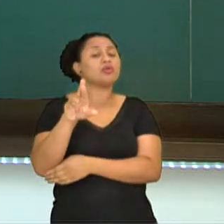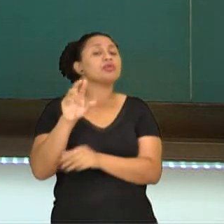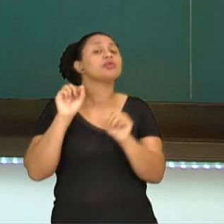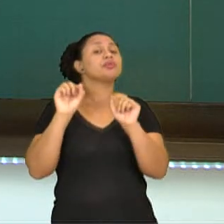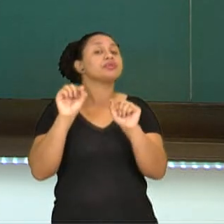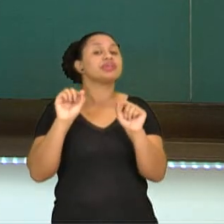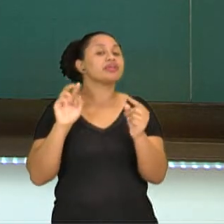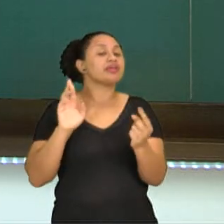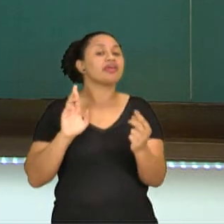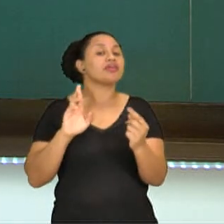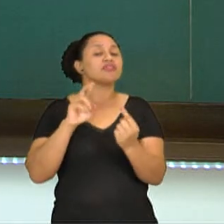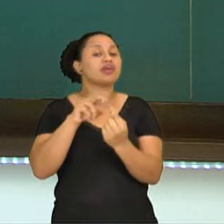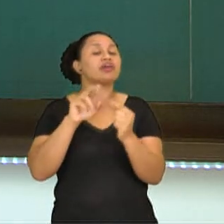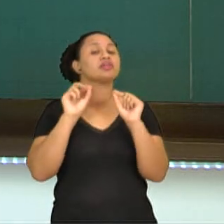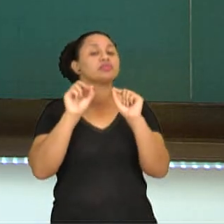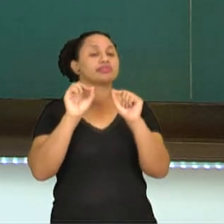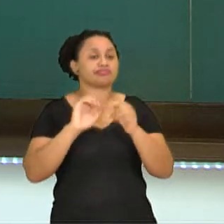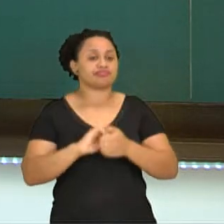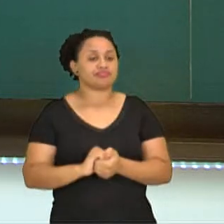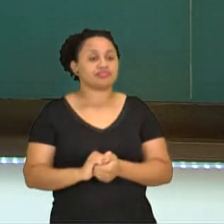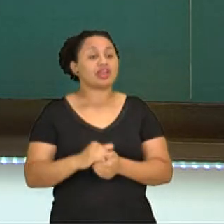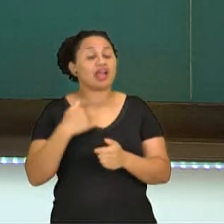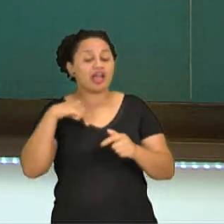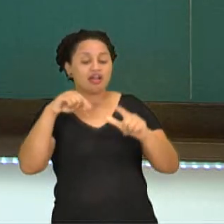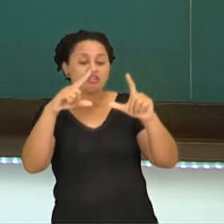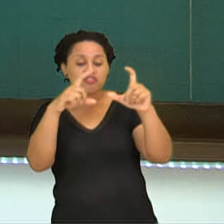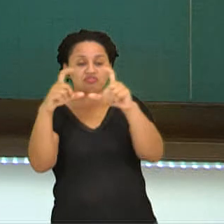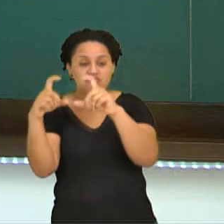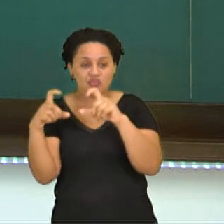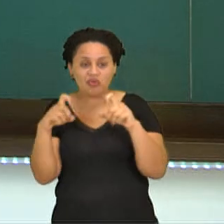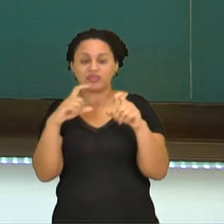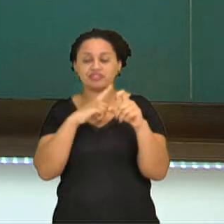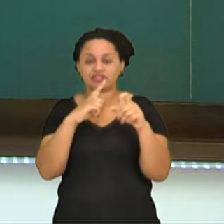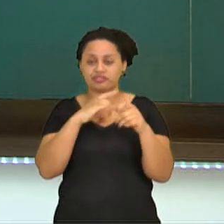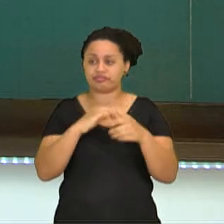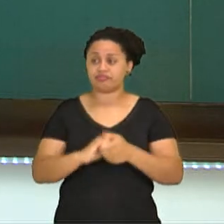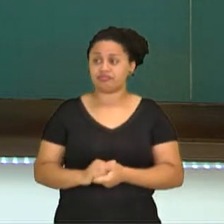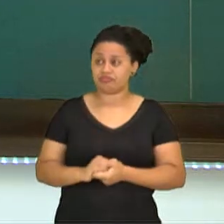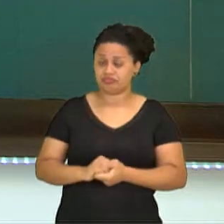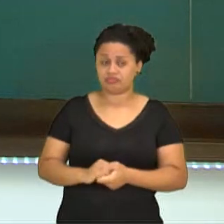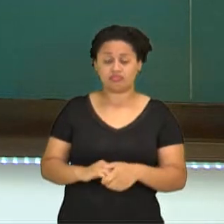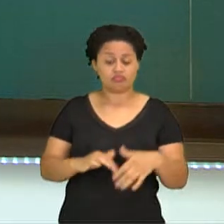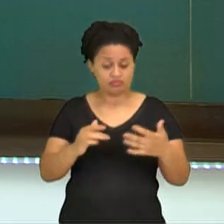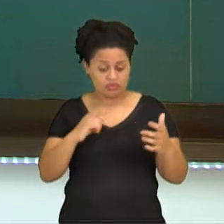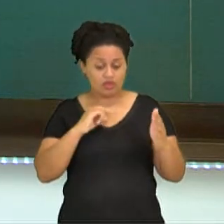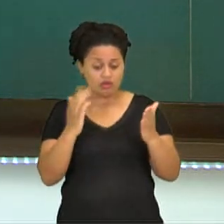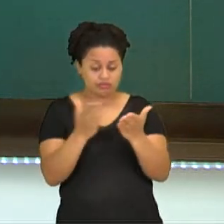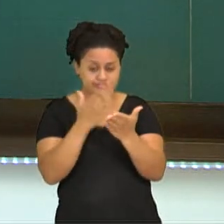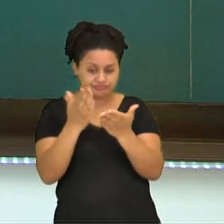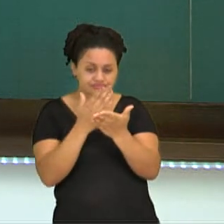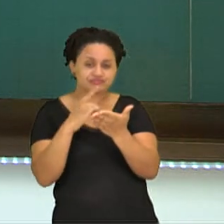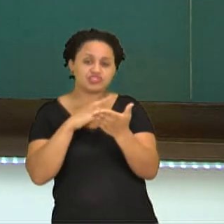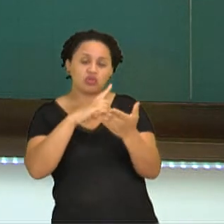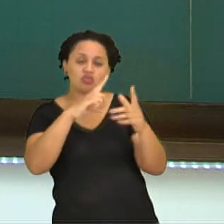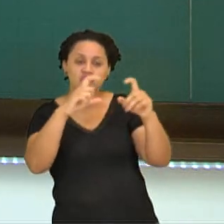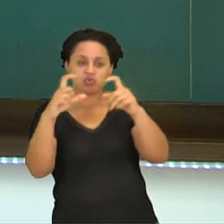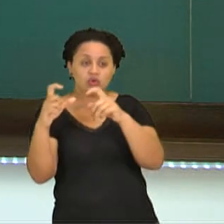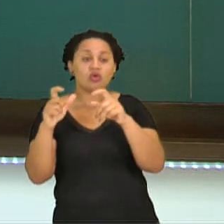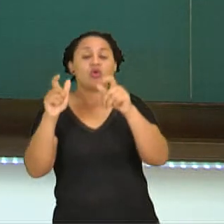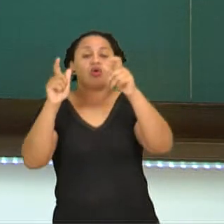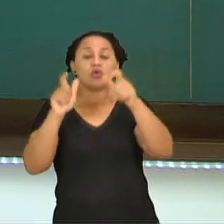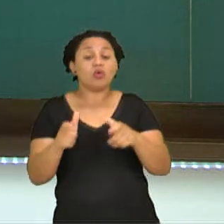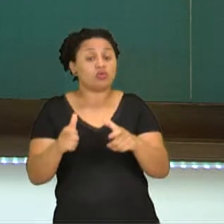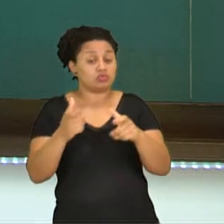Ele está se referindo então às fotos, e aí ele diz, um álbum de foto é o lugar